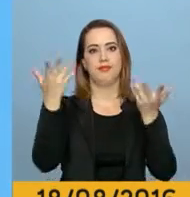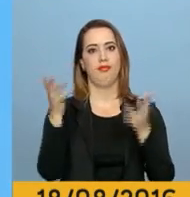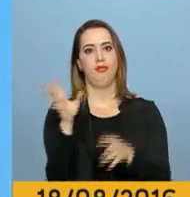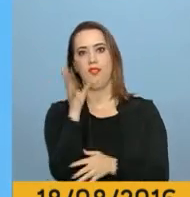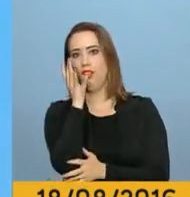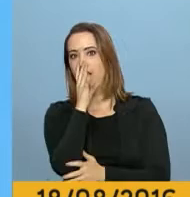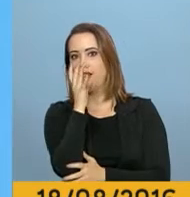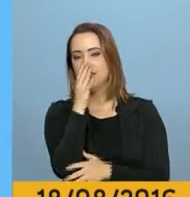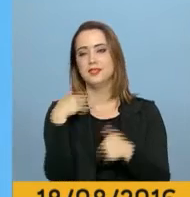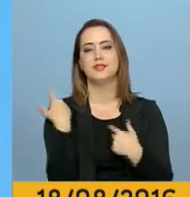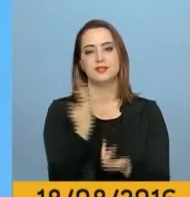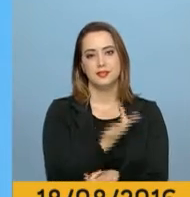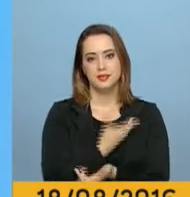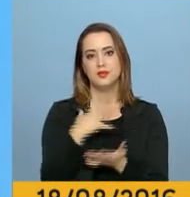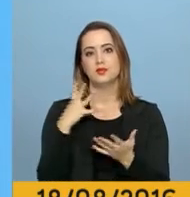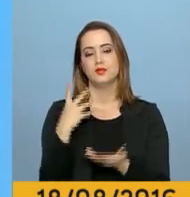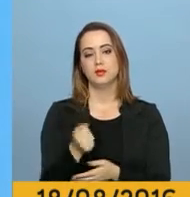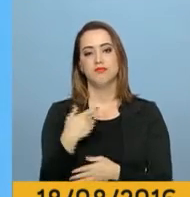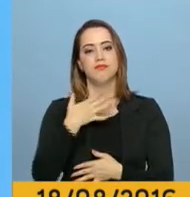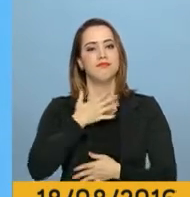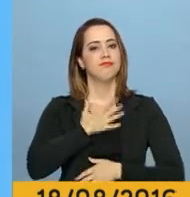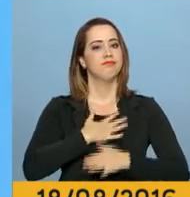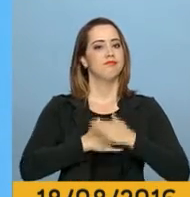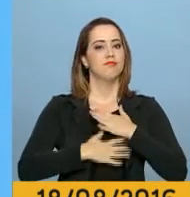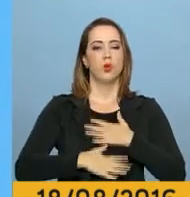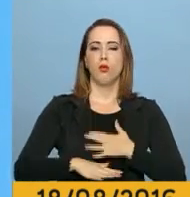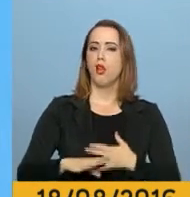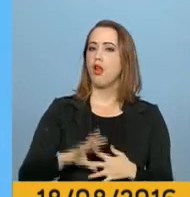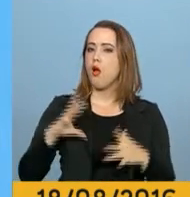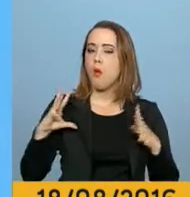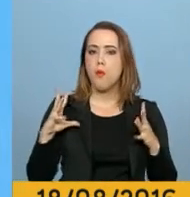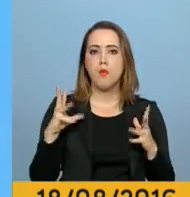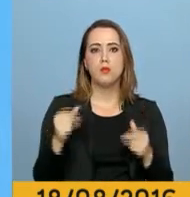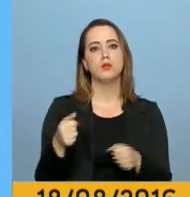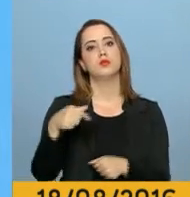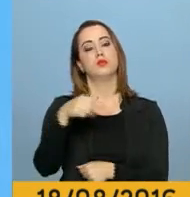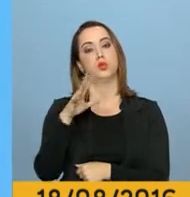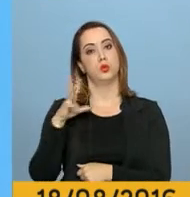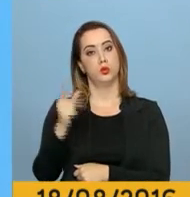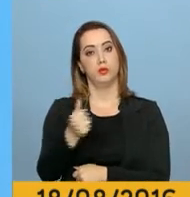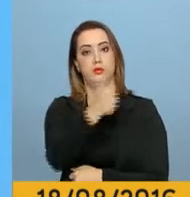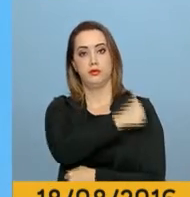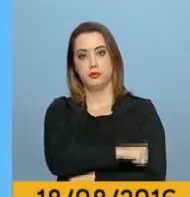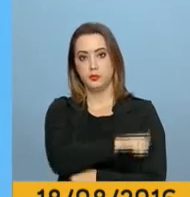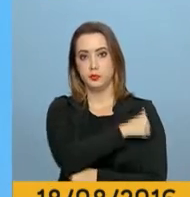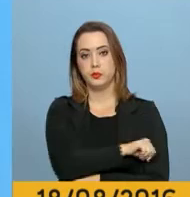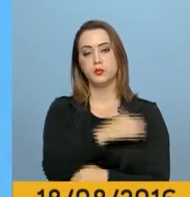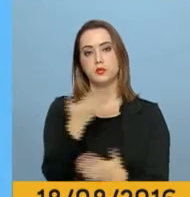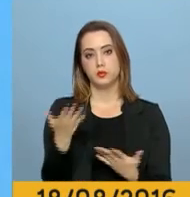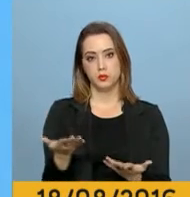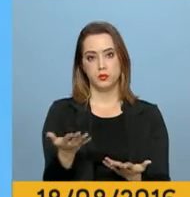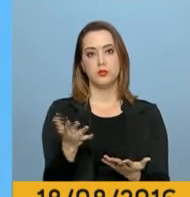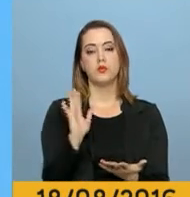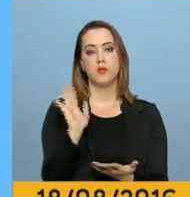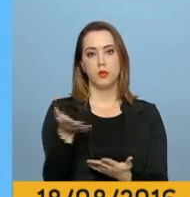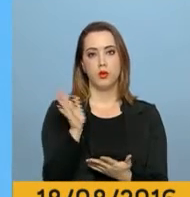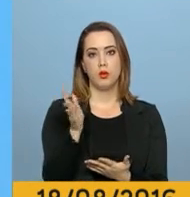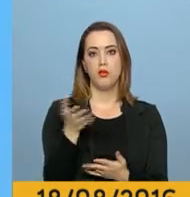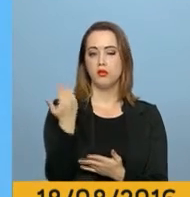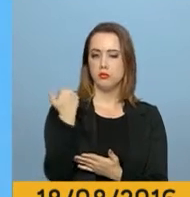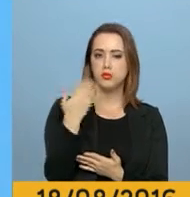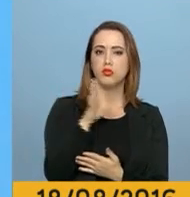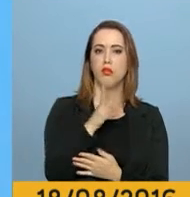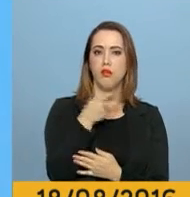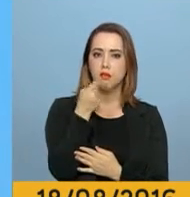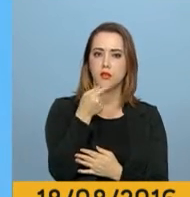assistimos foi uma tranquilidade absoluta no rio de janeiro ainda pouco comentávamos do número imenso de